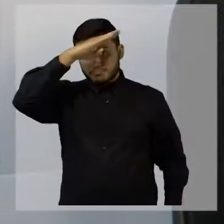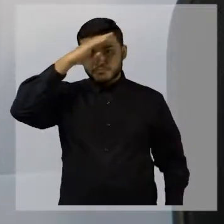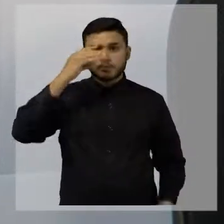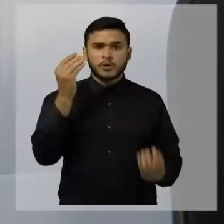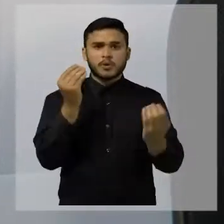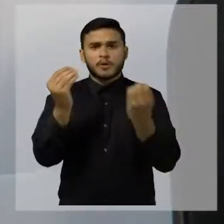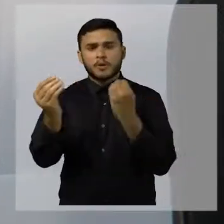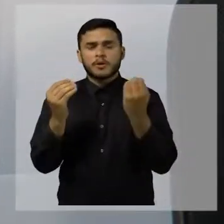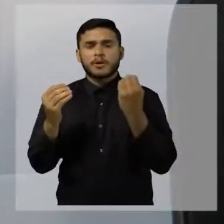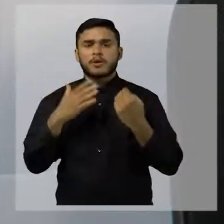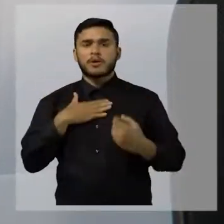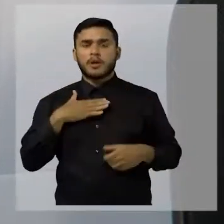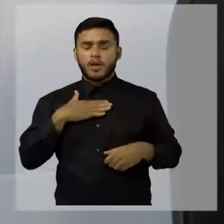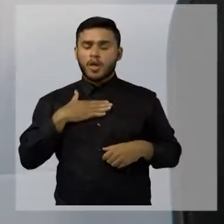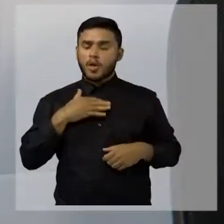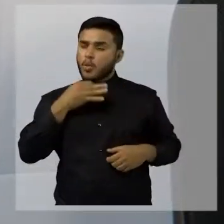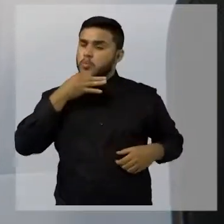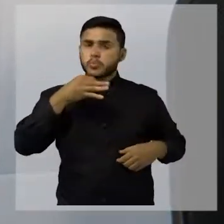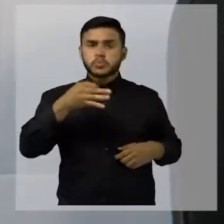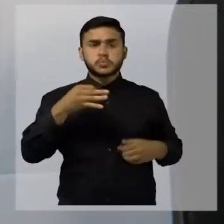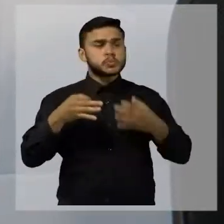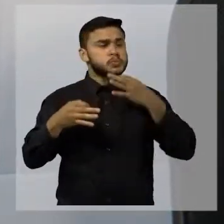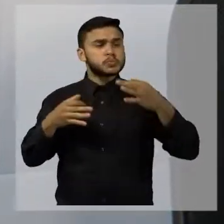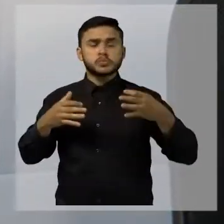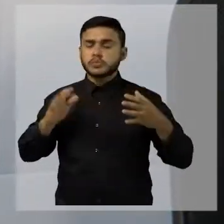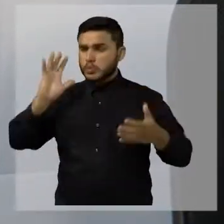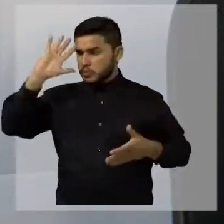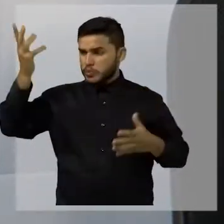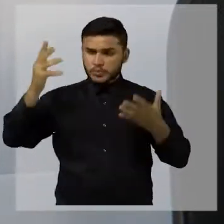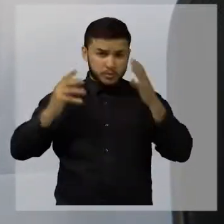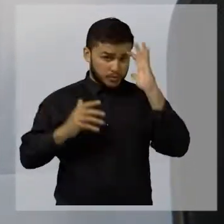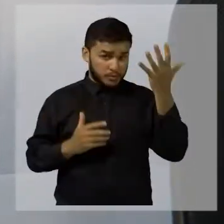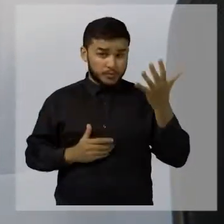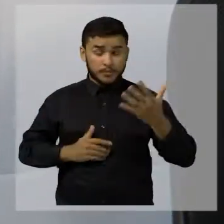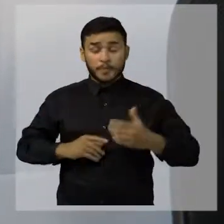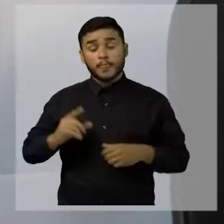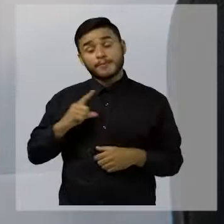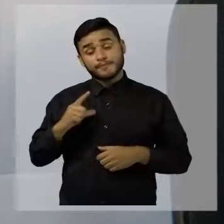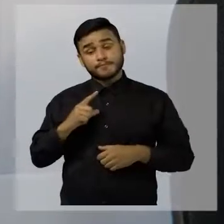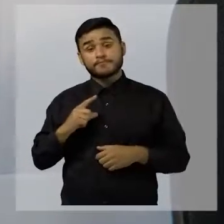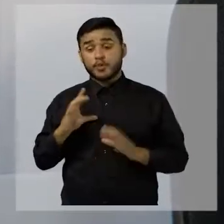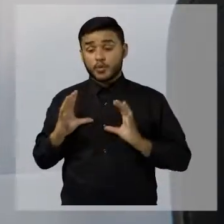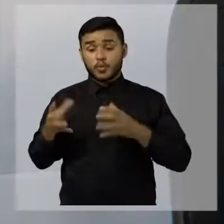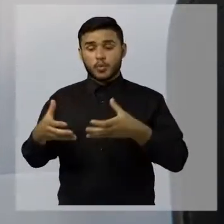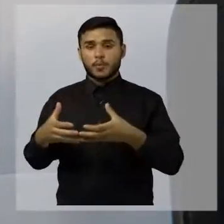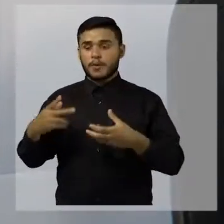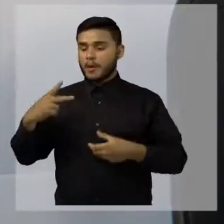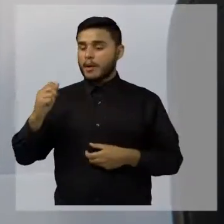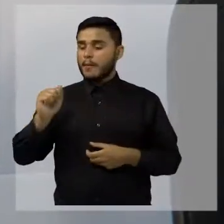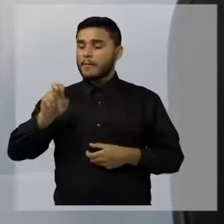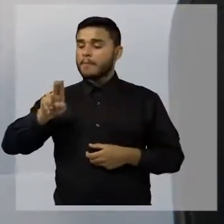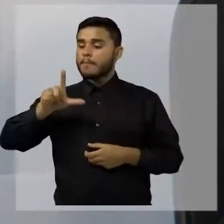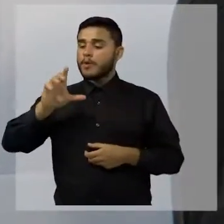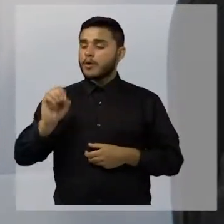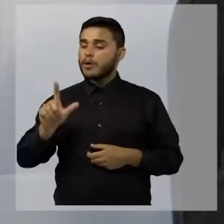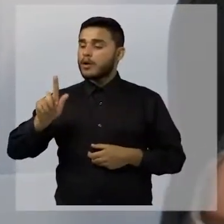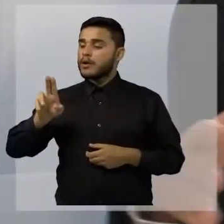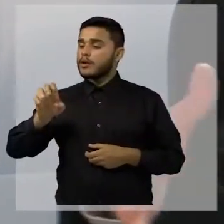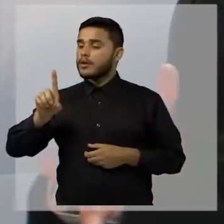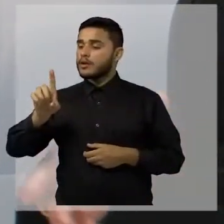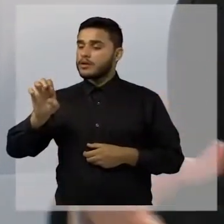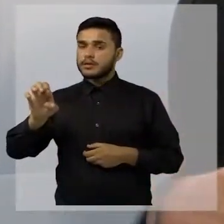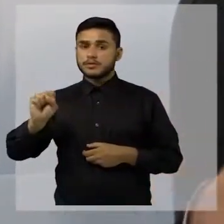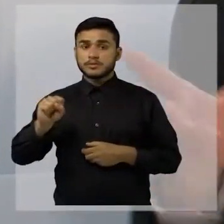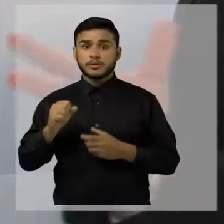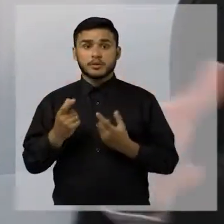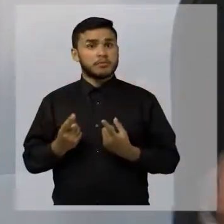dele intervencionista, né? E aí, do outro lado, você tem um ministro, Paulo Guedes, que defende o Estado mínimo, a liberação da